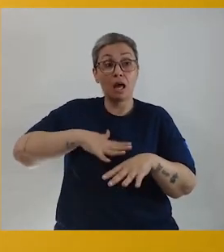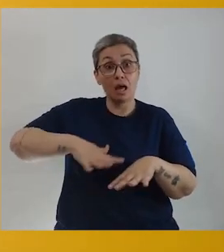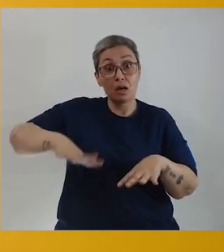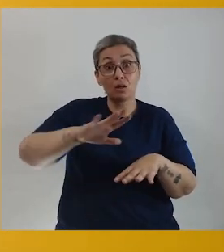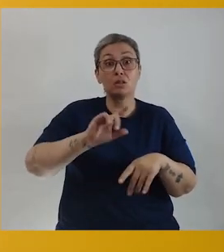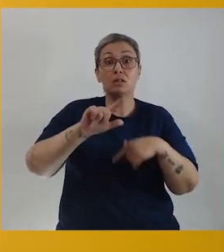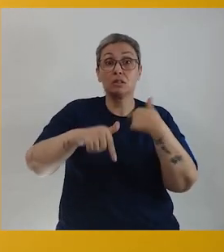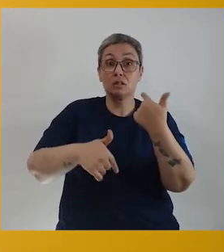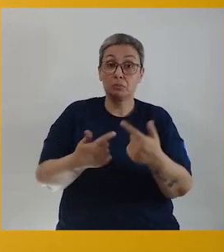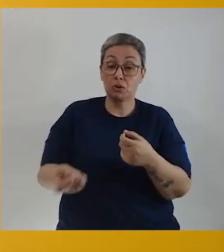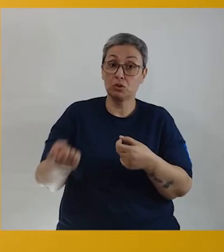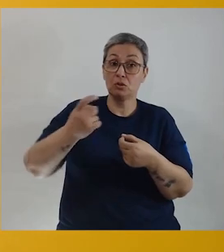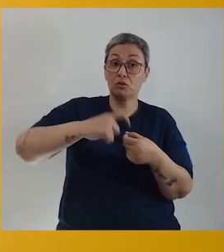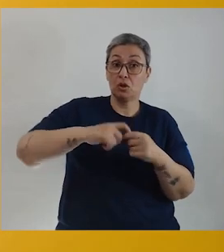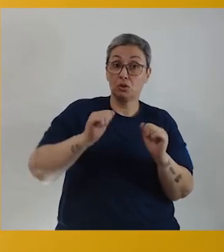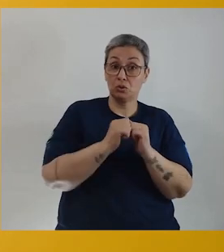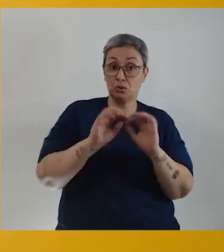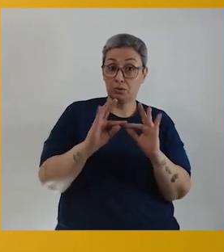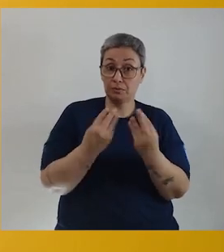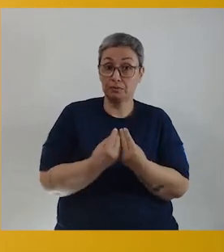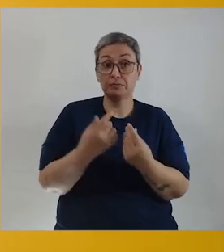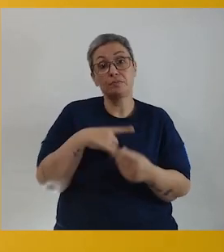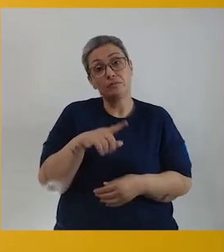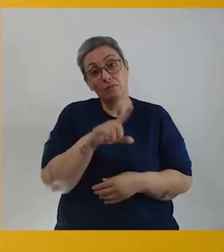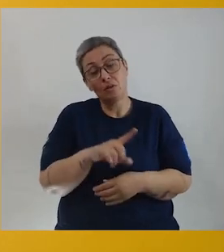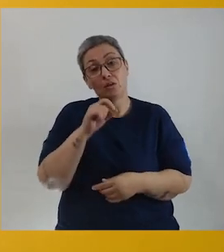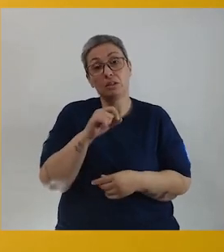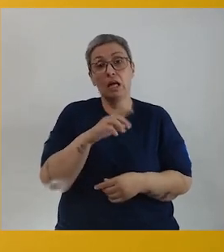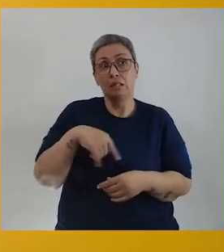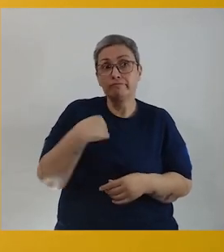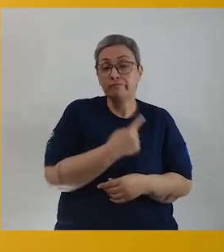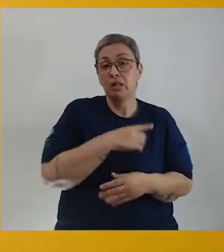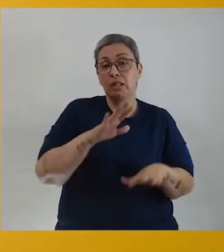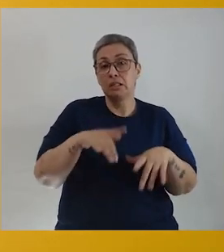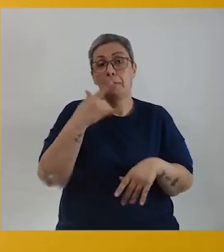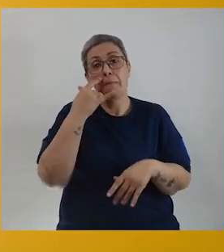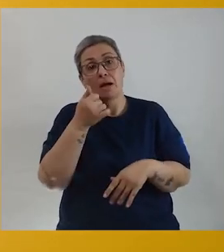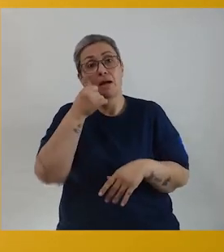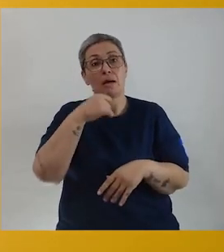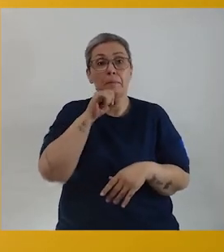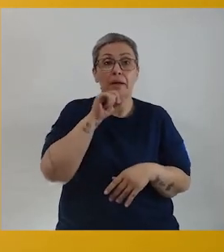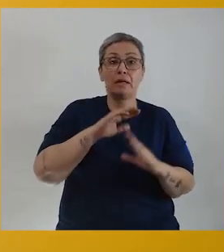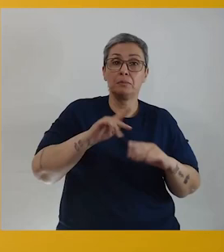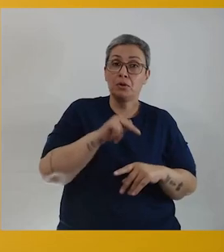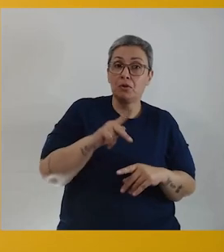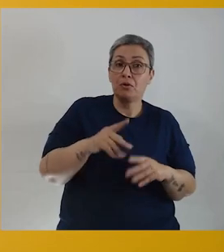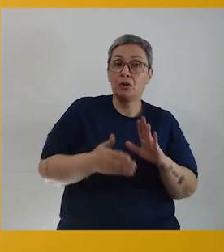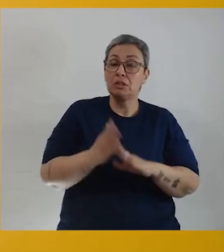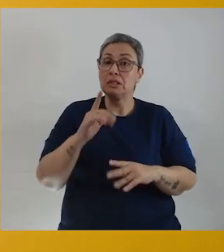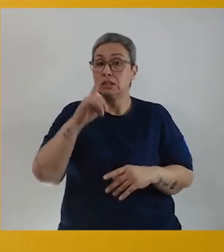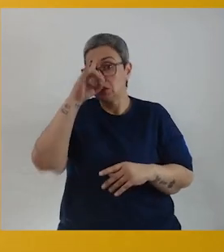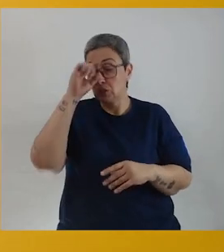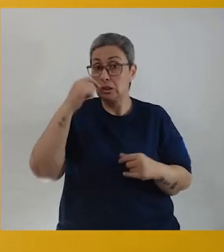espaço e depois neste retorno com a família. Claro que muitos de nós, né, pais e educadores, saímos desse dia